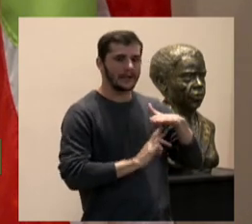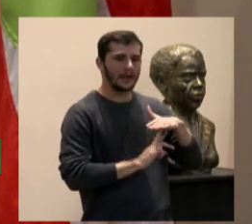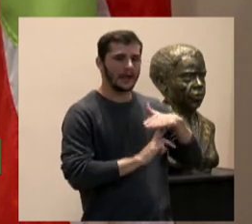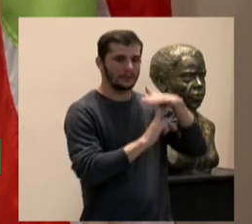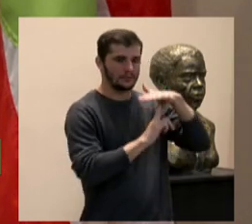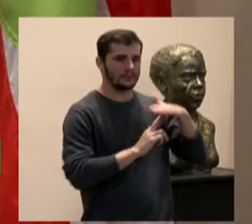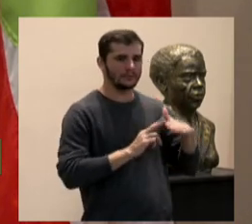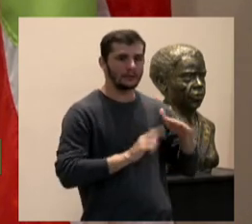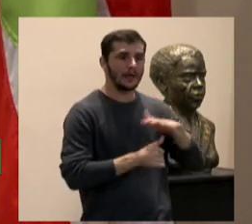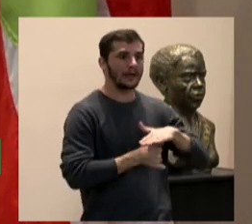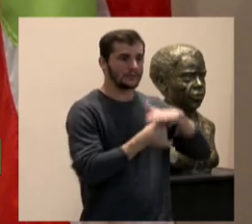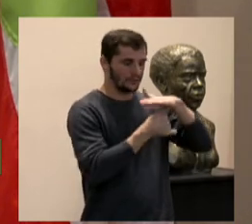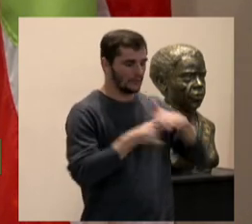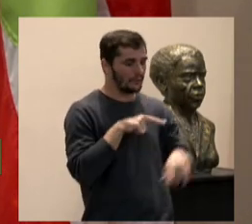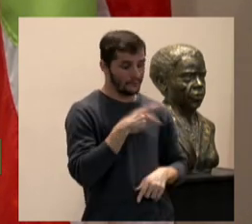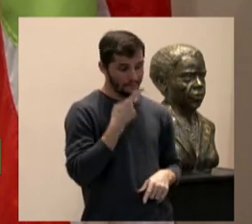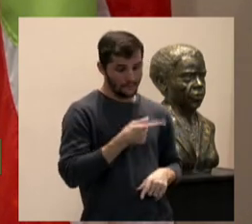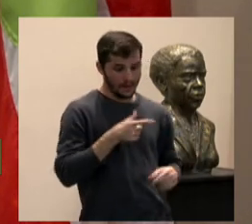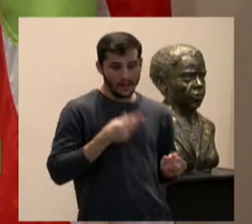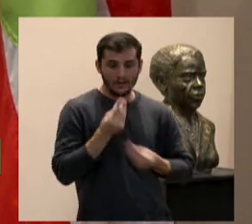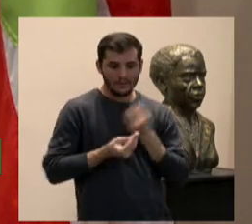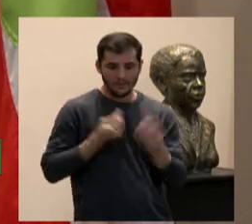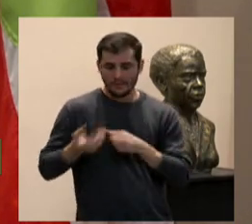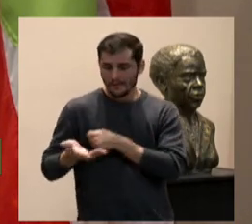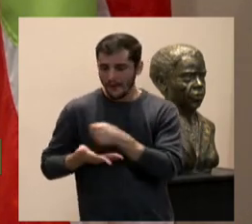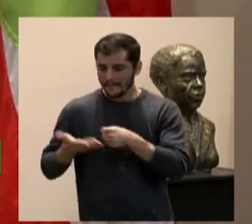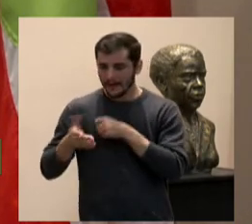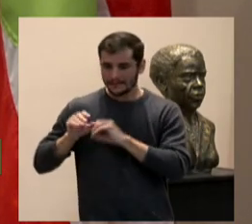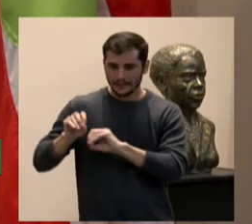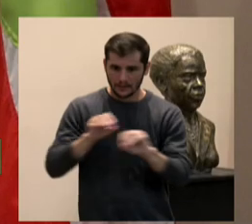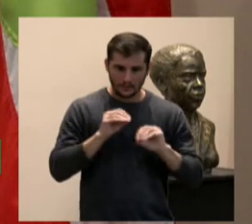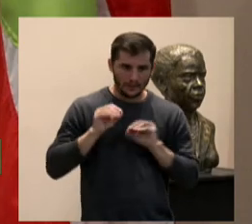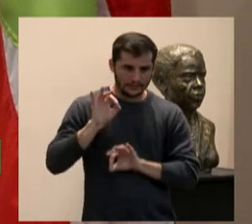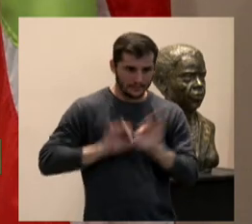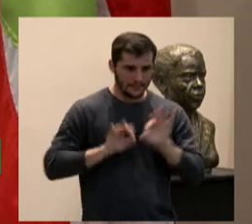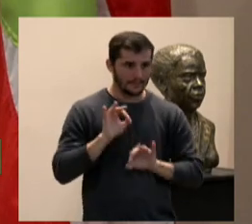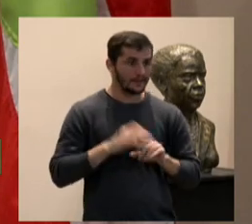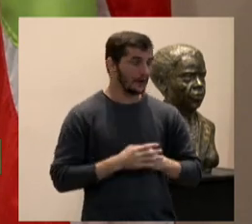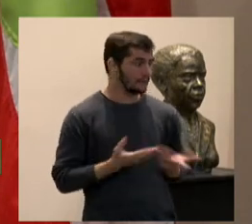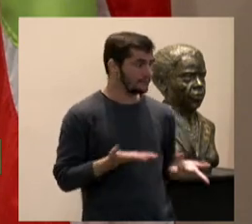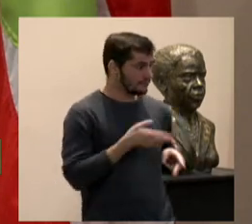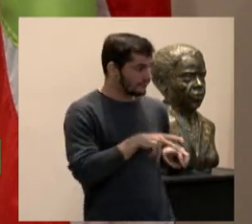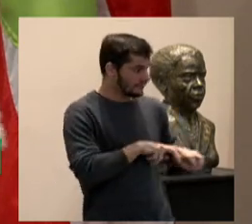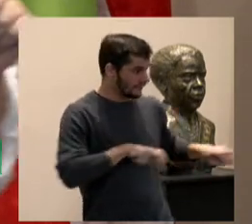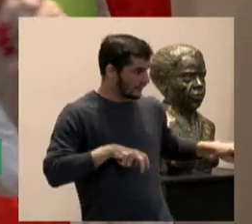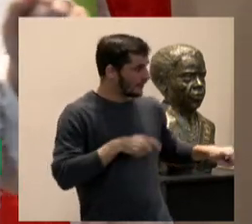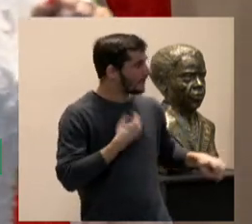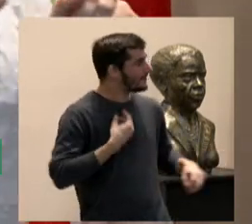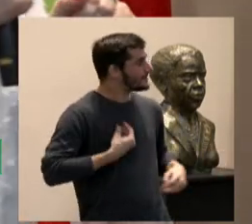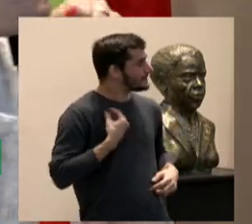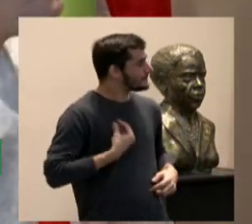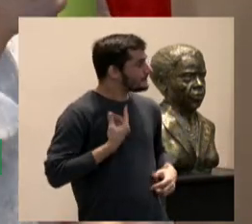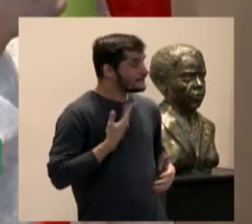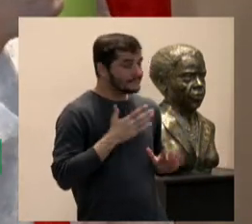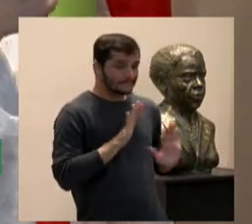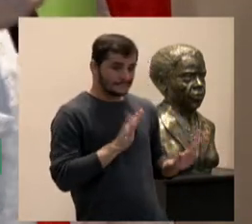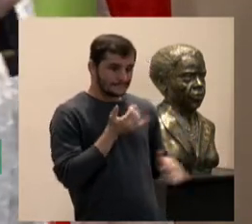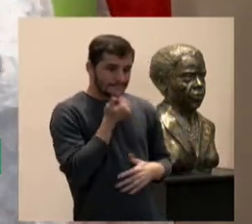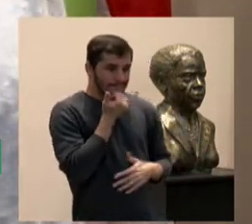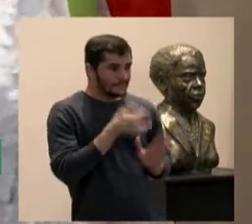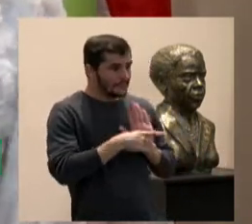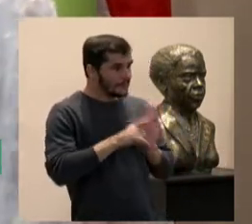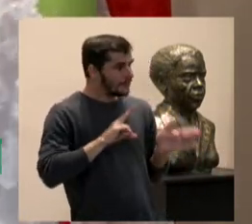para atuarem na educação básica. Então, a nossa mesa aqui hoje, aliás, antes de passar a palavra